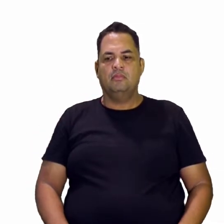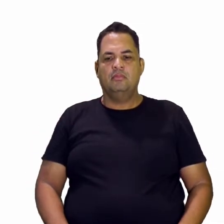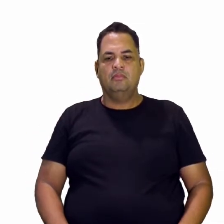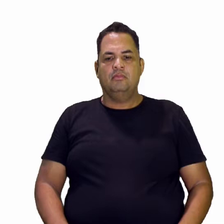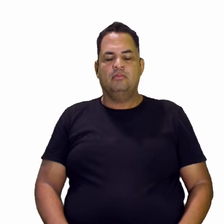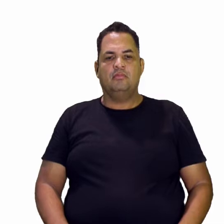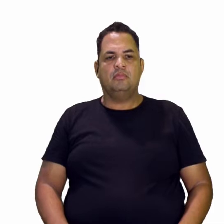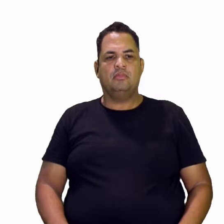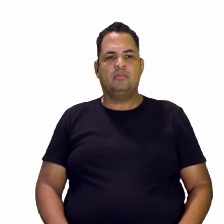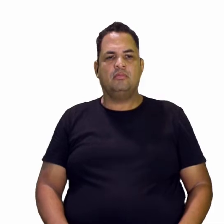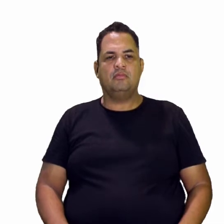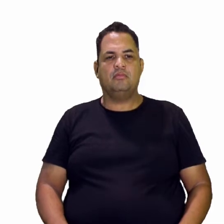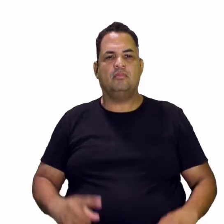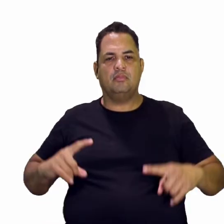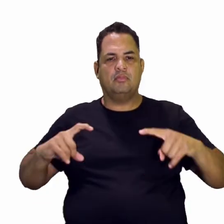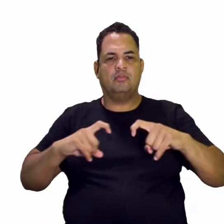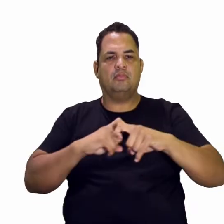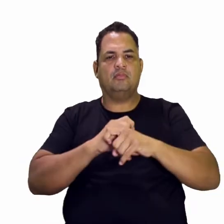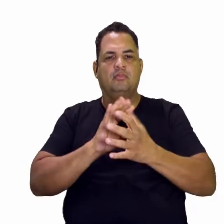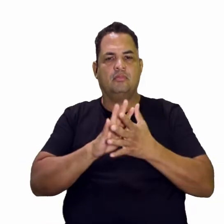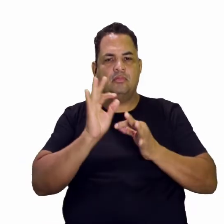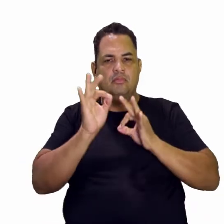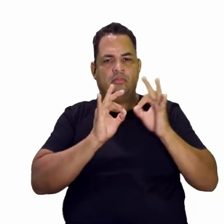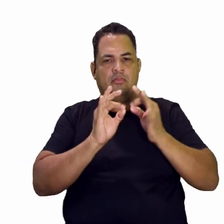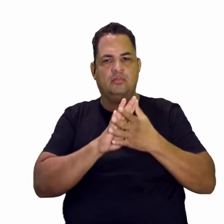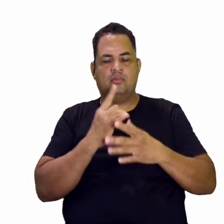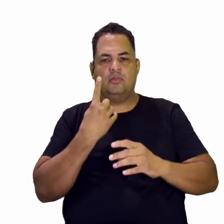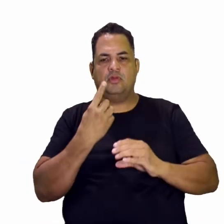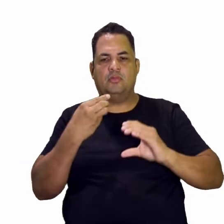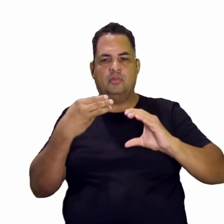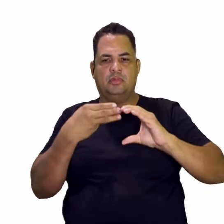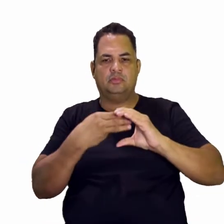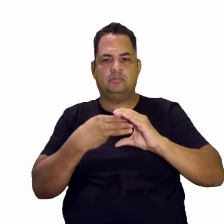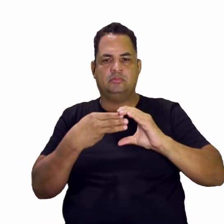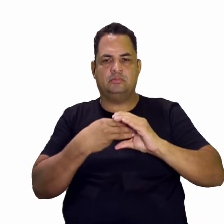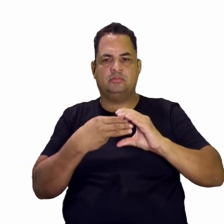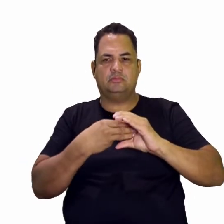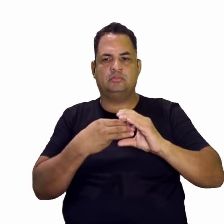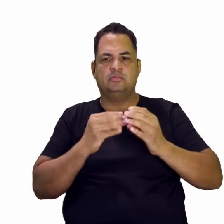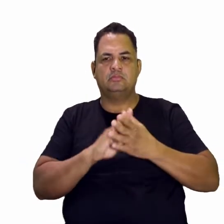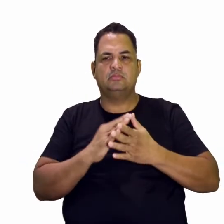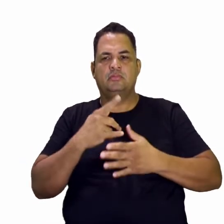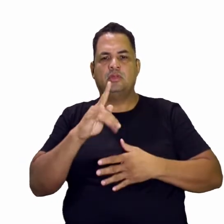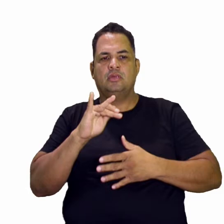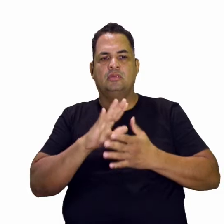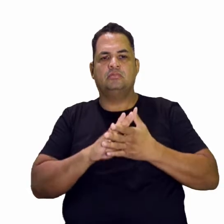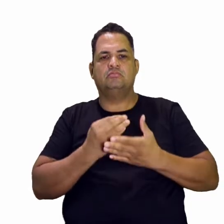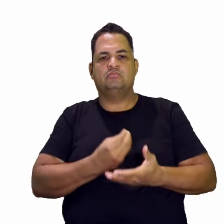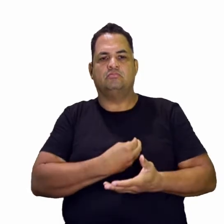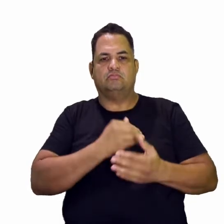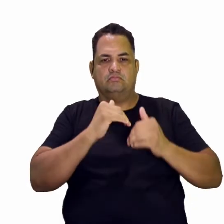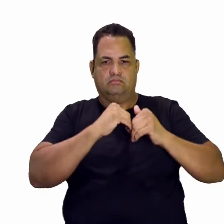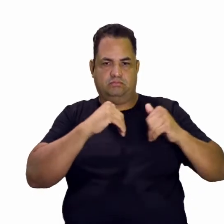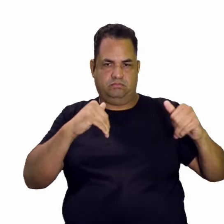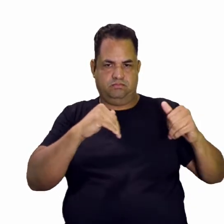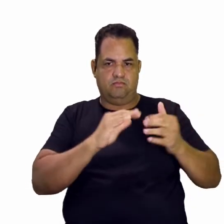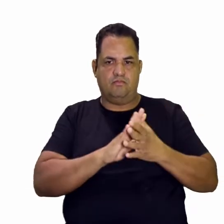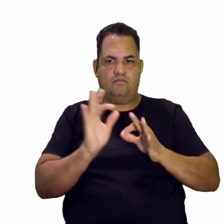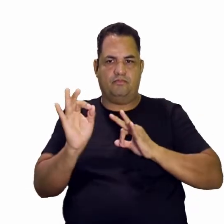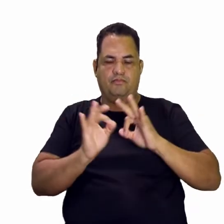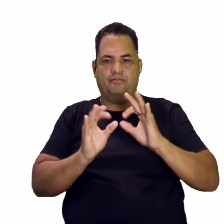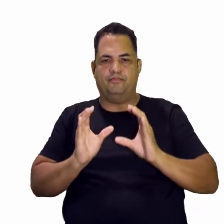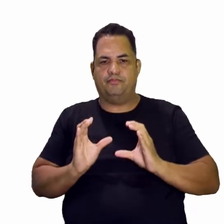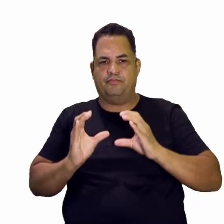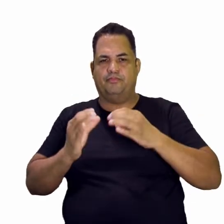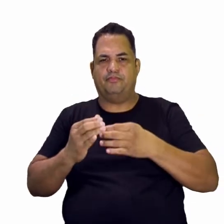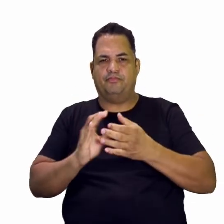então? Bactérias são micro-organismos unicelulares, procariotos, podendo viver isoladamente ou